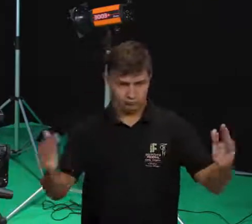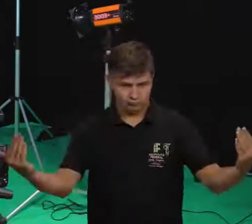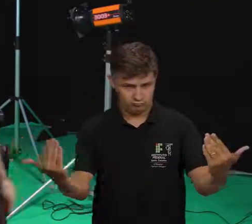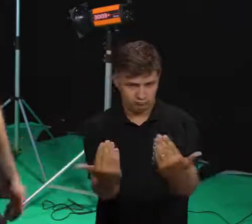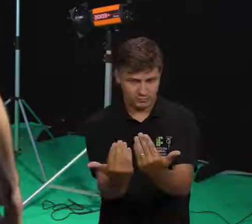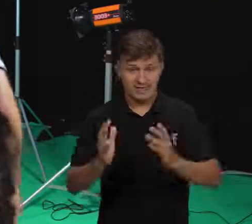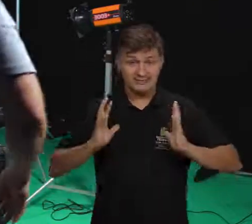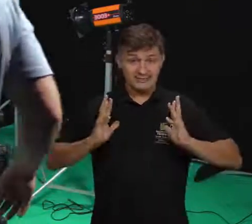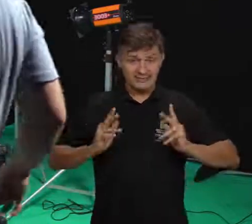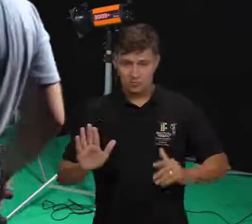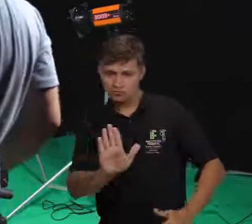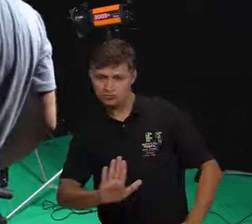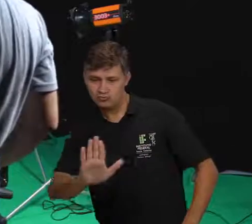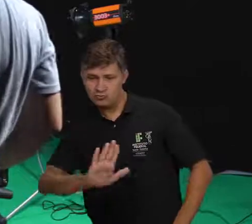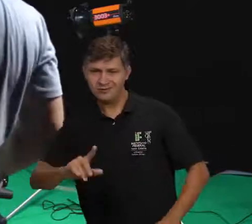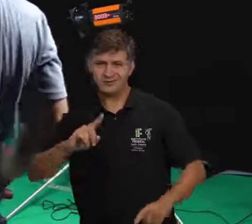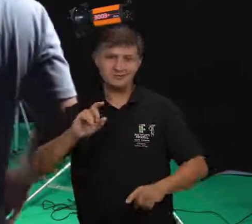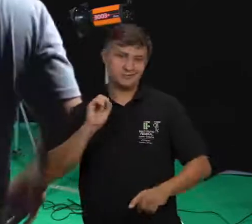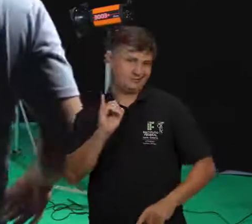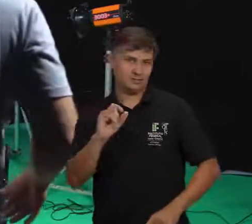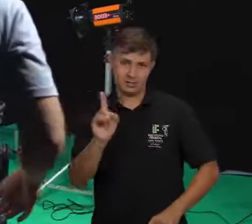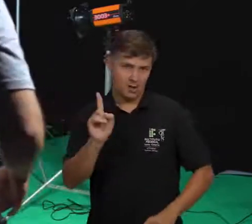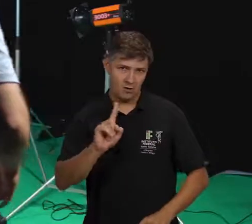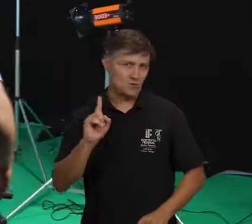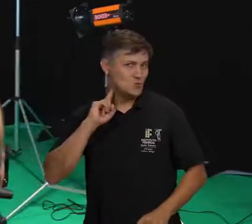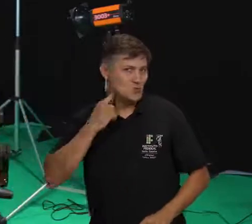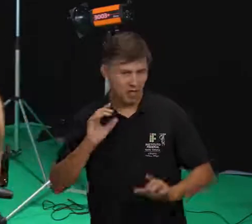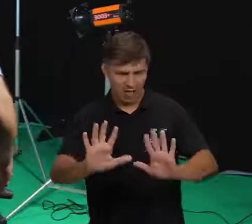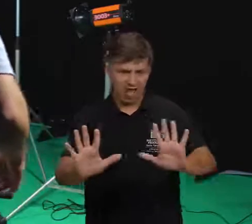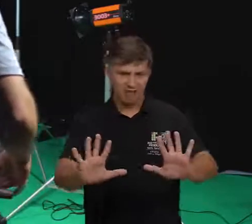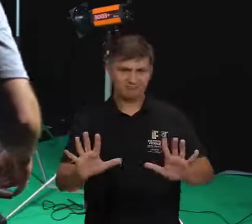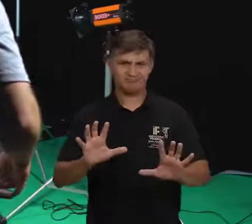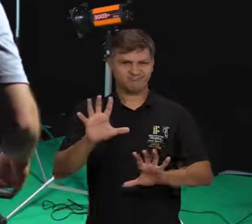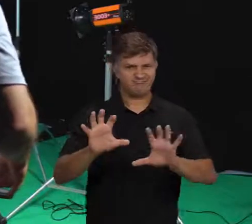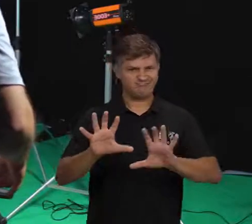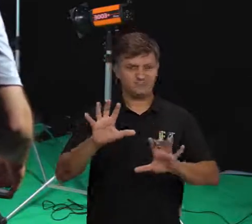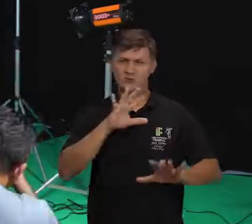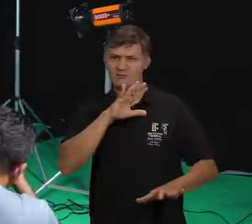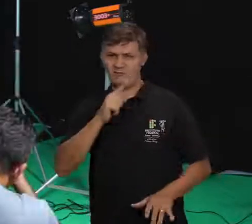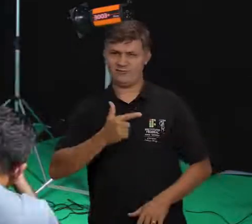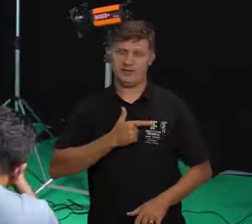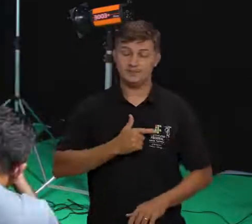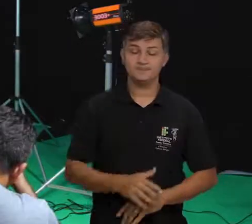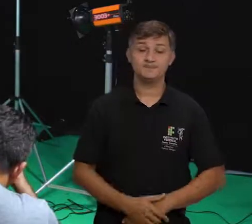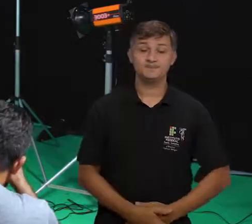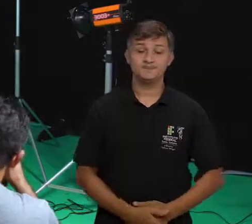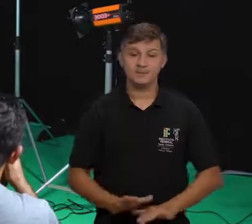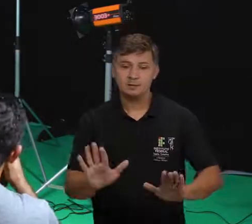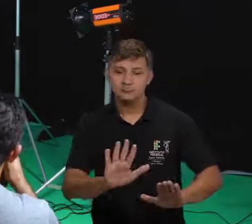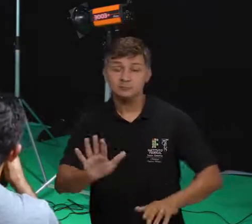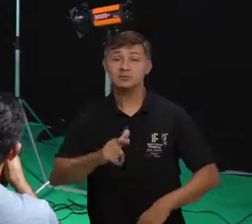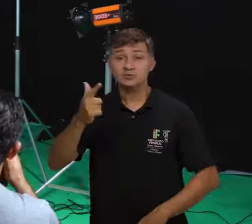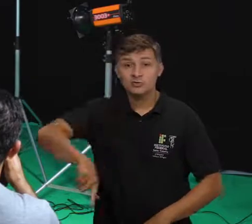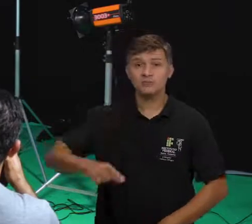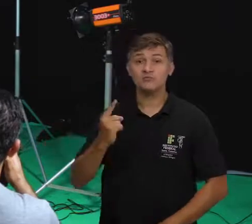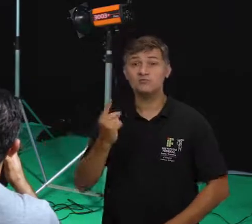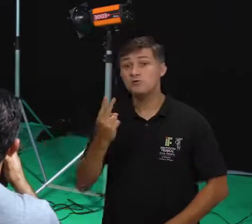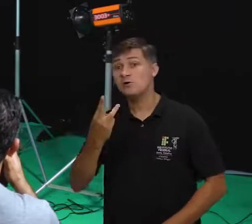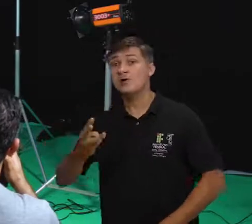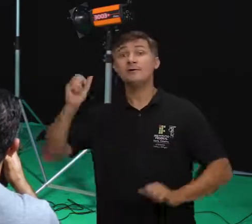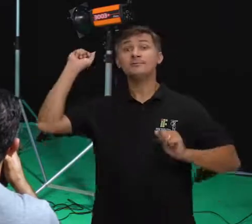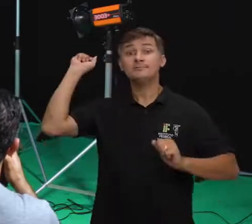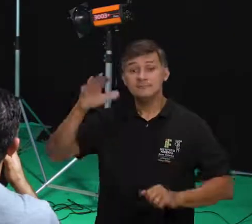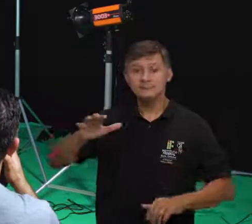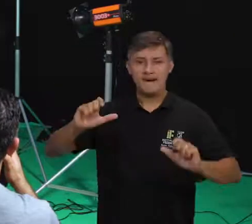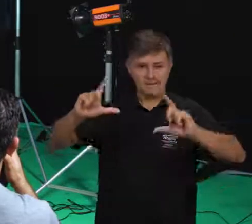tá? Preciso, porque senão aparece isso. Vamos secar um pouquinho ele ali. Vamos lá então. 1,